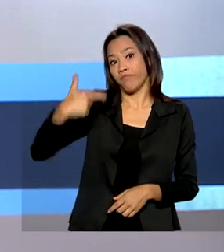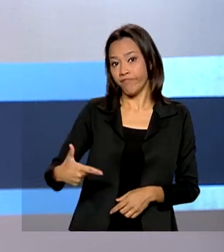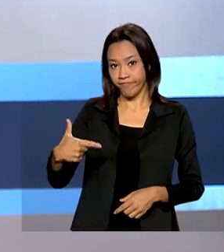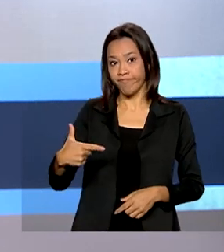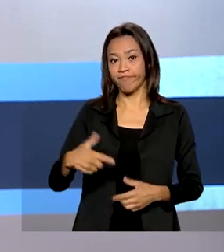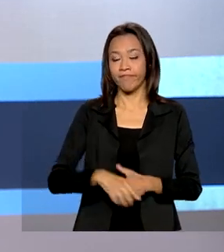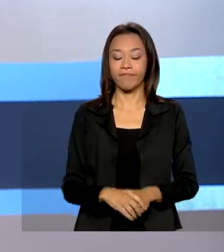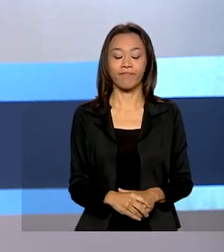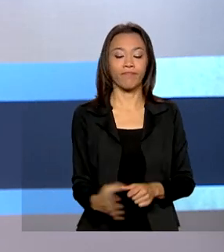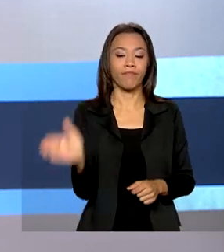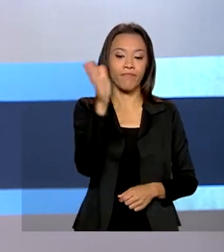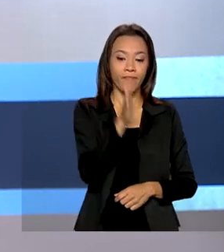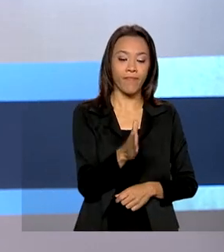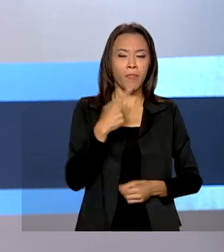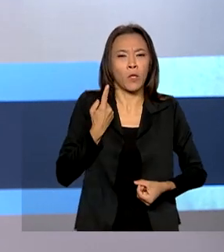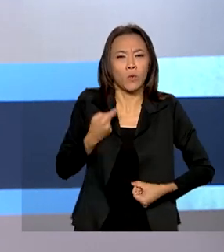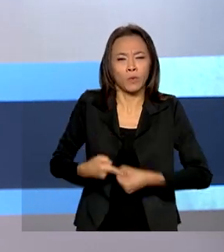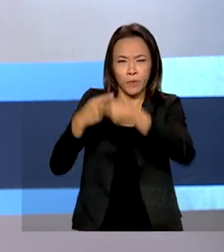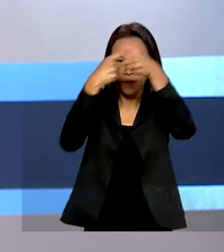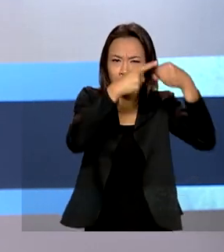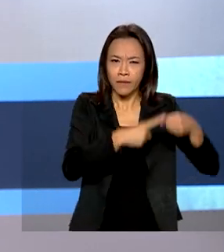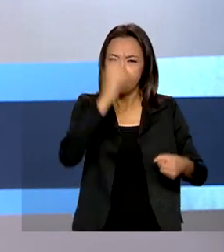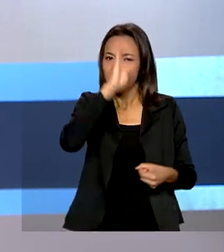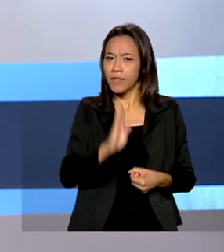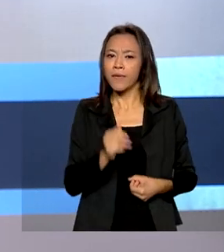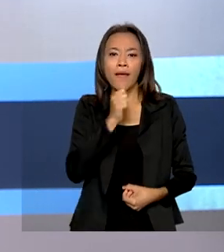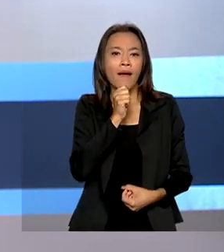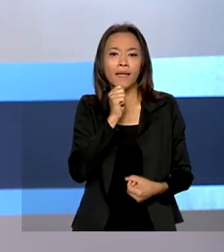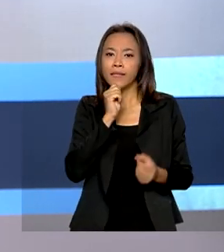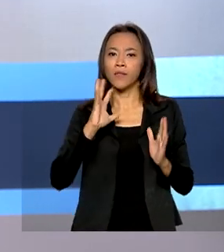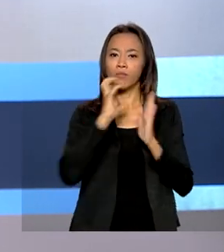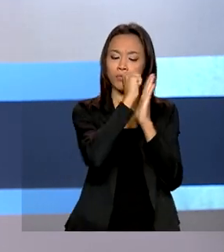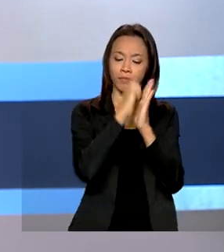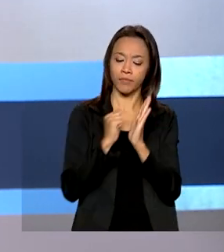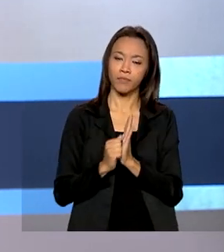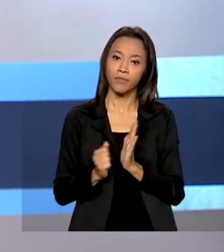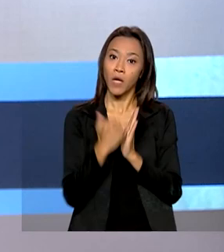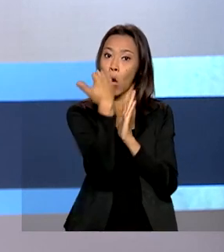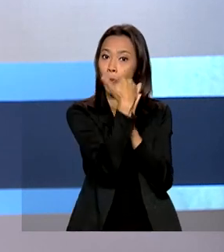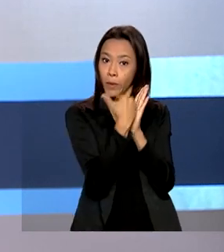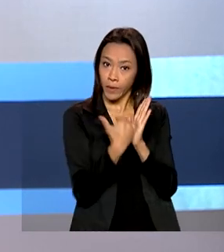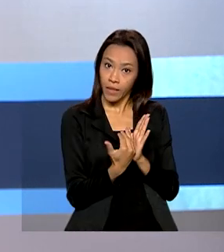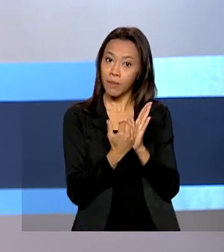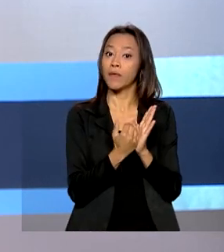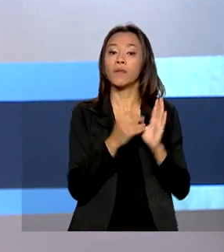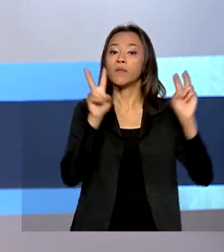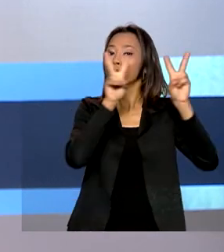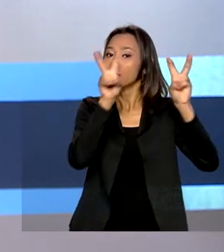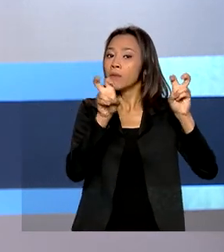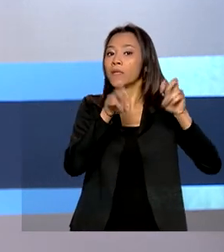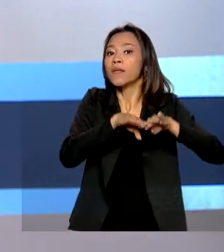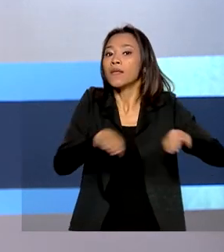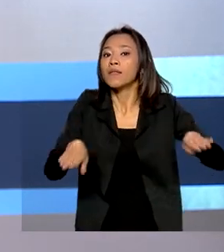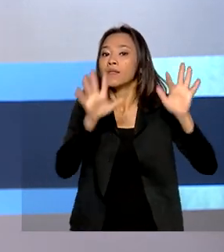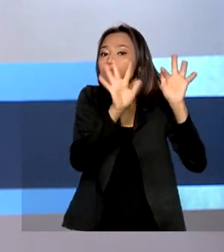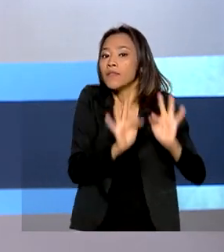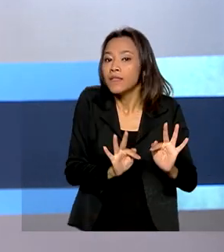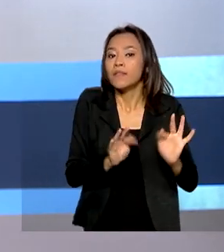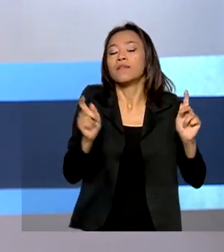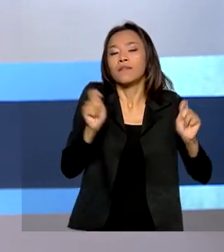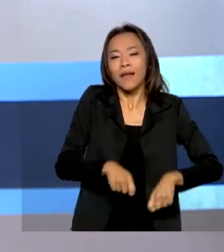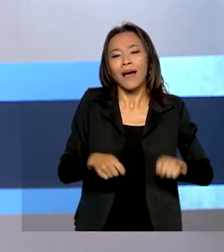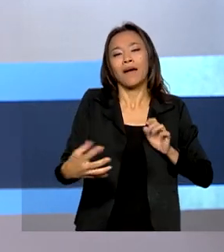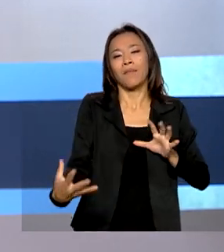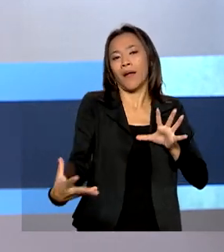Os municípios brasileiros que ainda não aderiram ao programa Criança Feliz vão ter a oportunidade de integrar o maior